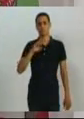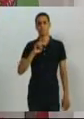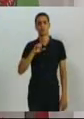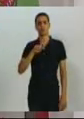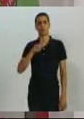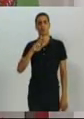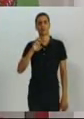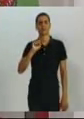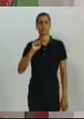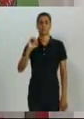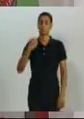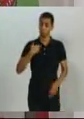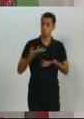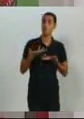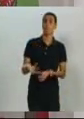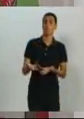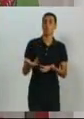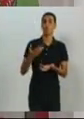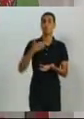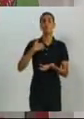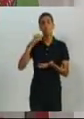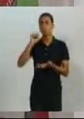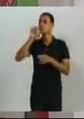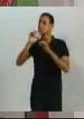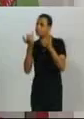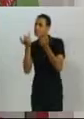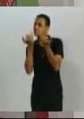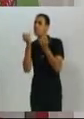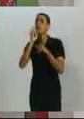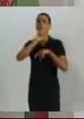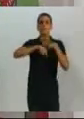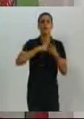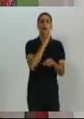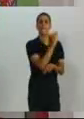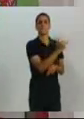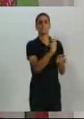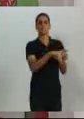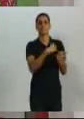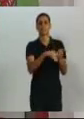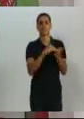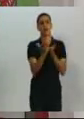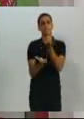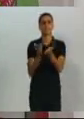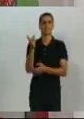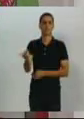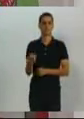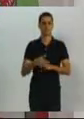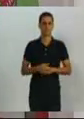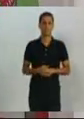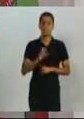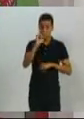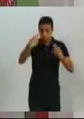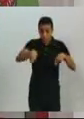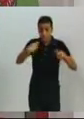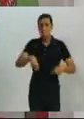Me chamado e eu poder levar as secretarias para atender aquela comunidade. Se pensar, o vereador Becker está aqui